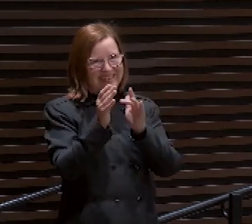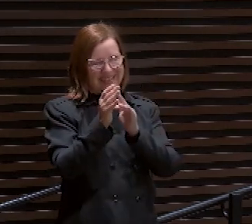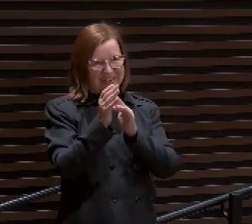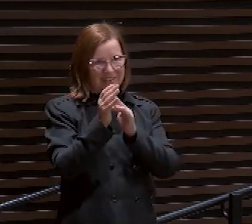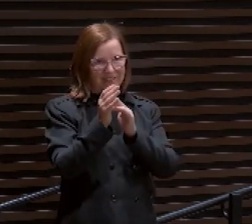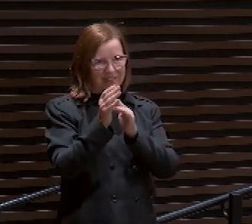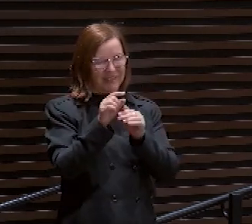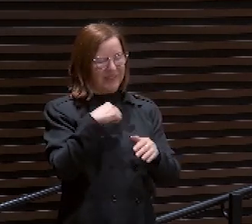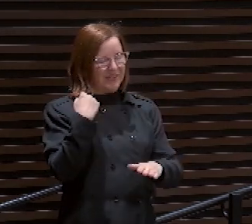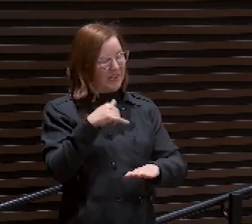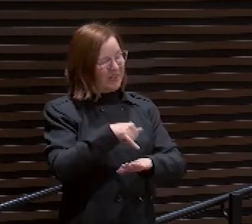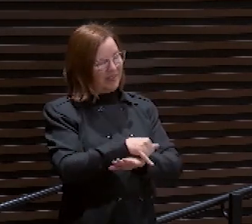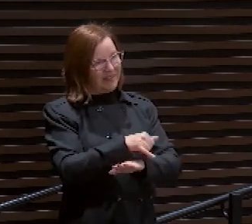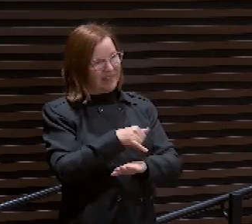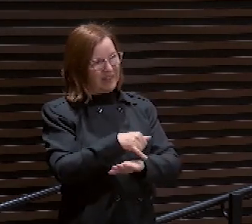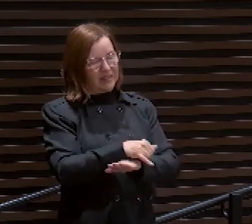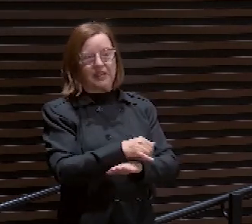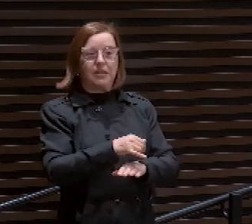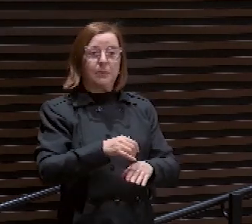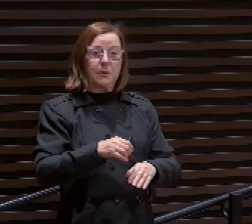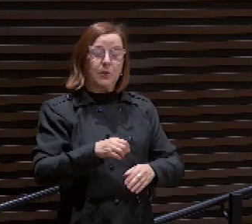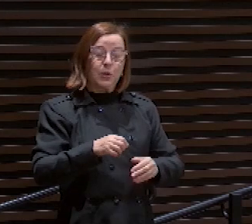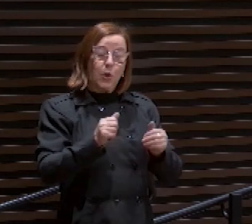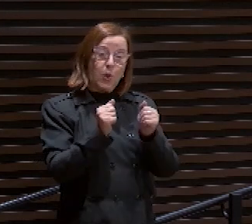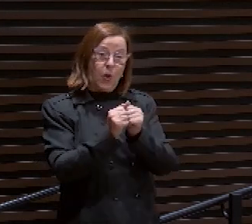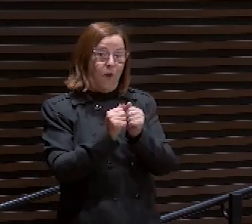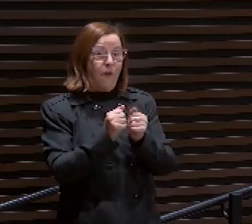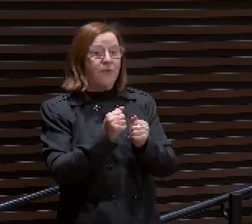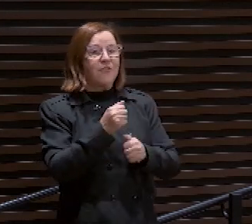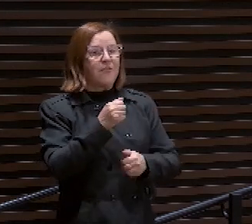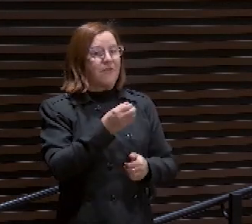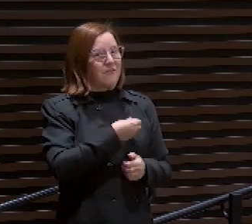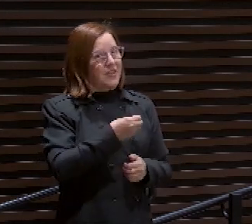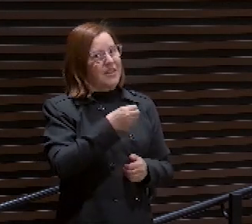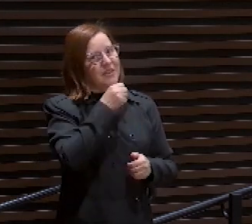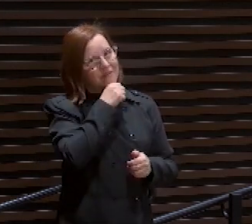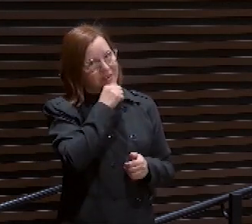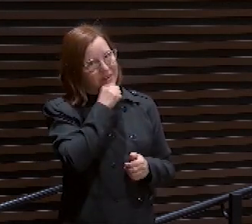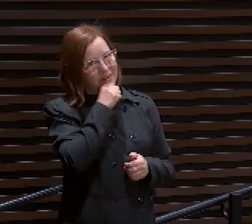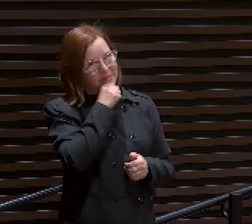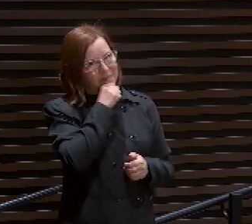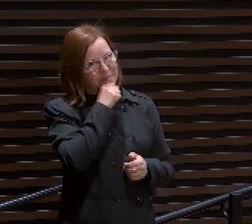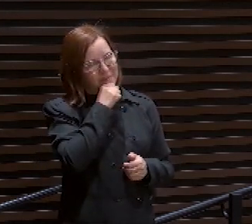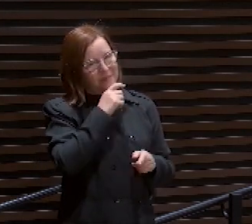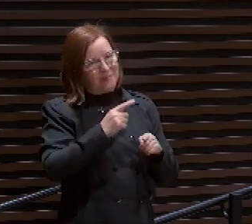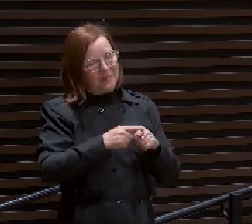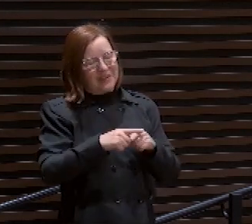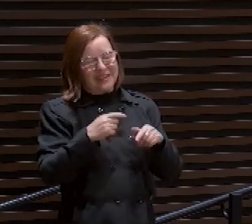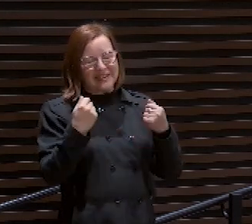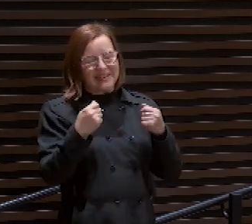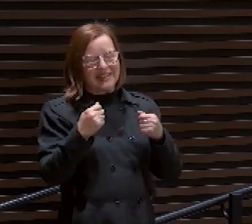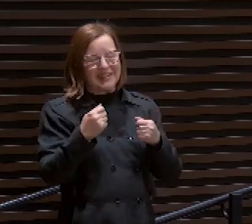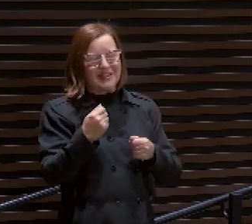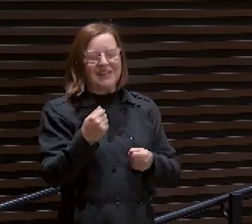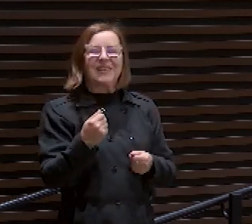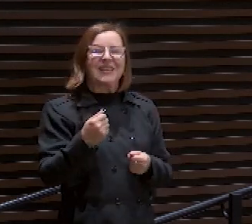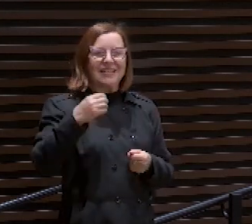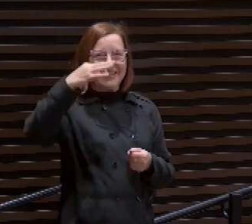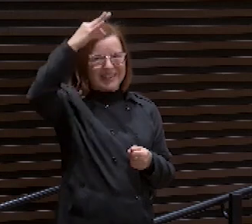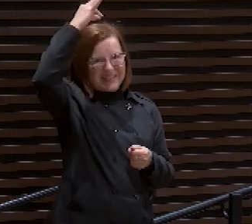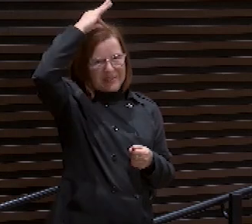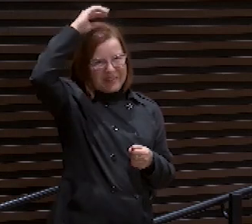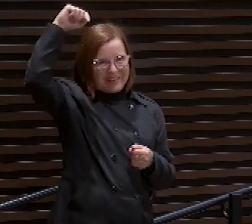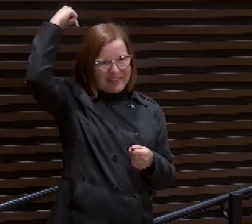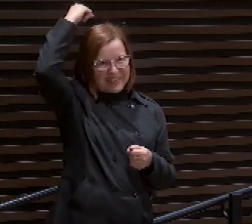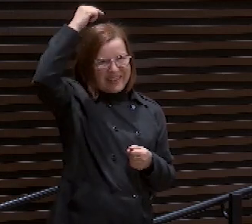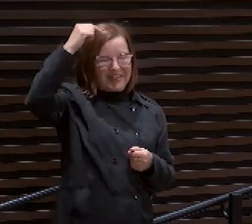falharemos miseravelmente. Nós necessitamos da graça, do Espírito Santo e da vida de Cristo para que isso seja